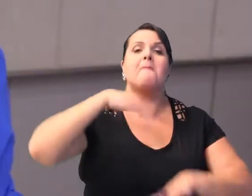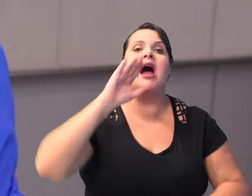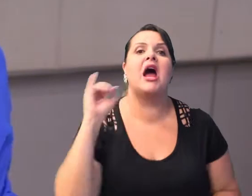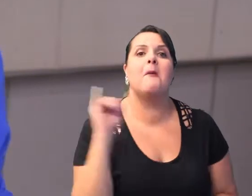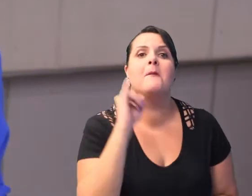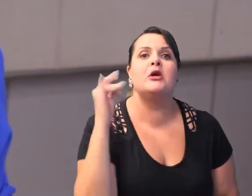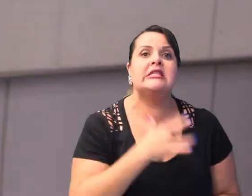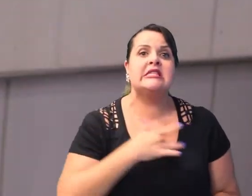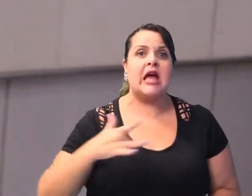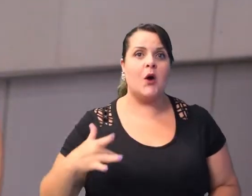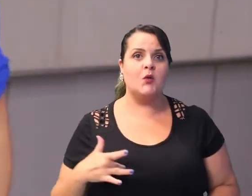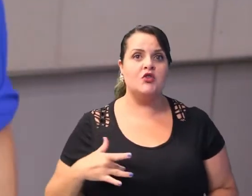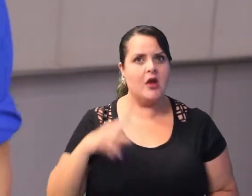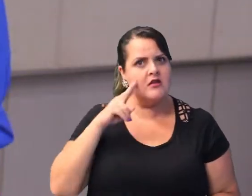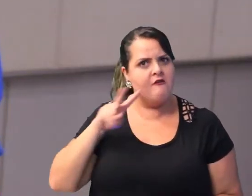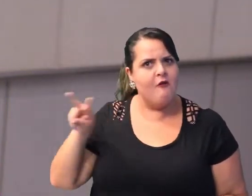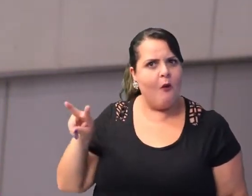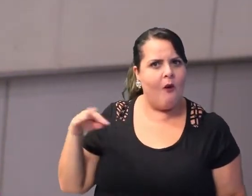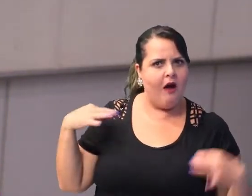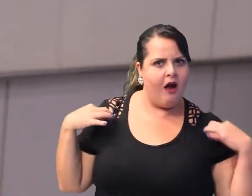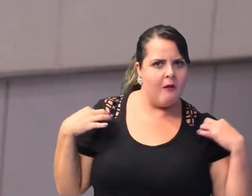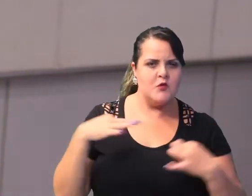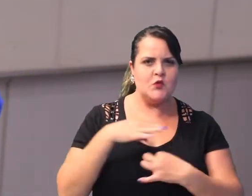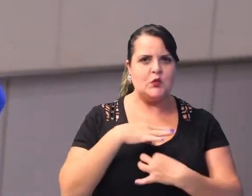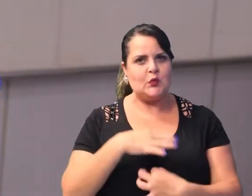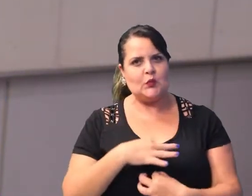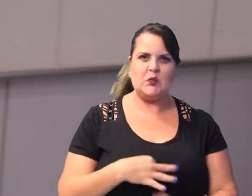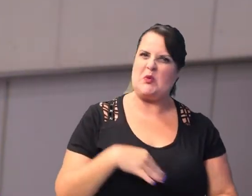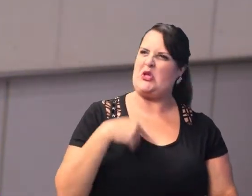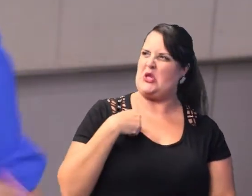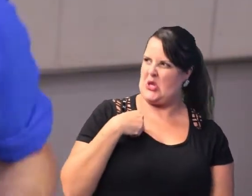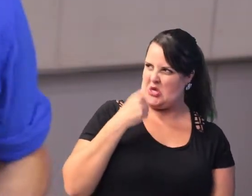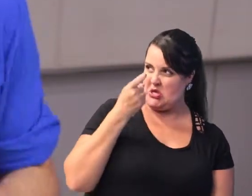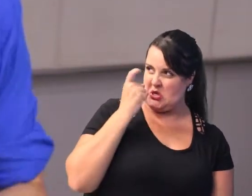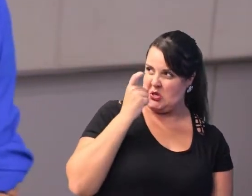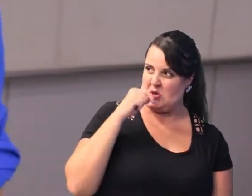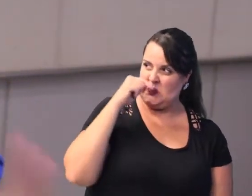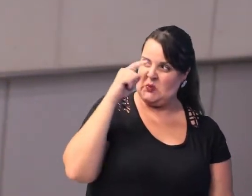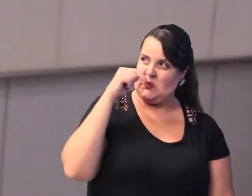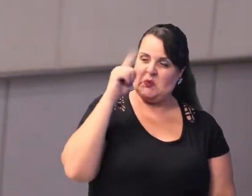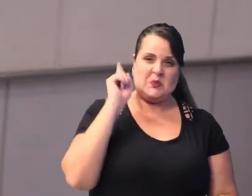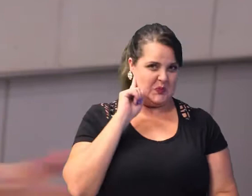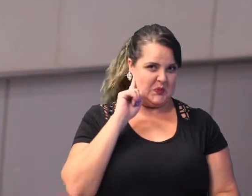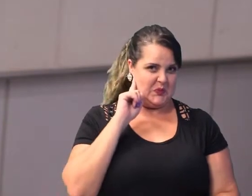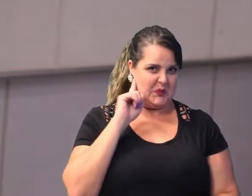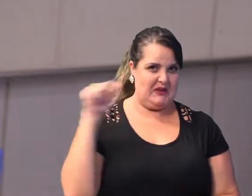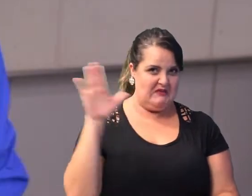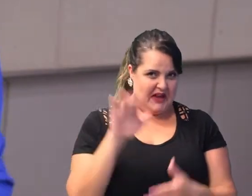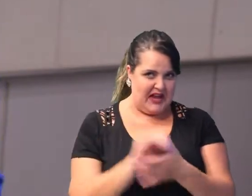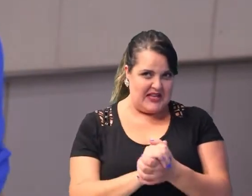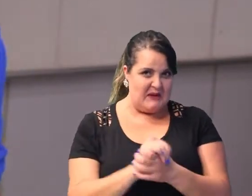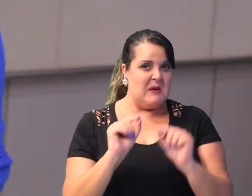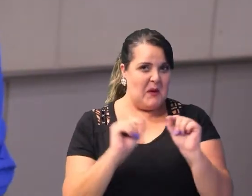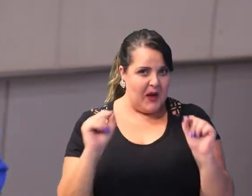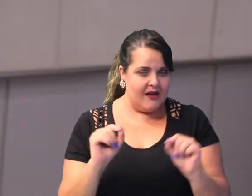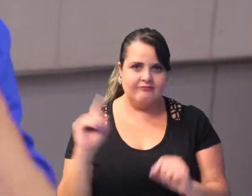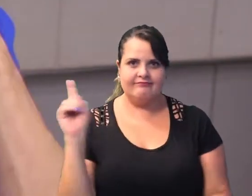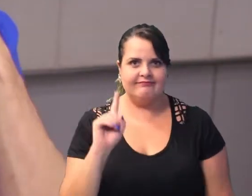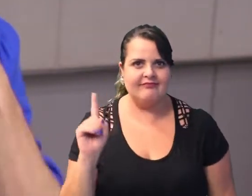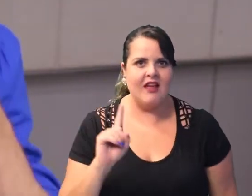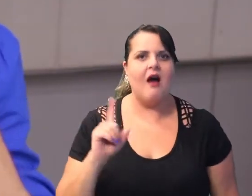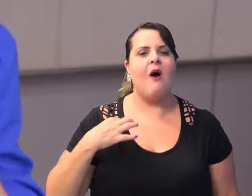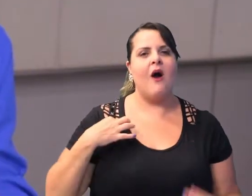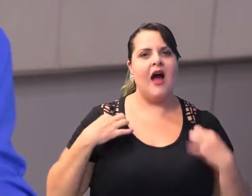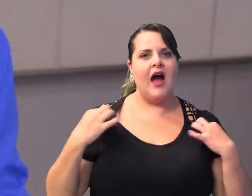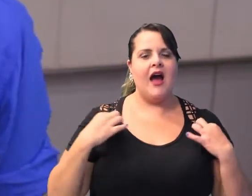valem e saúde comenta a concessão é que eu sou chique de camisa a espécie nossa mas lucas é que o casamento vai fazer exame de fezes que não é